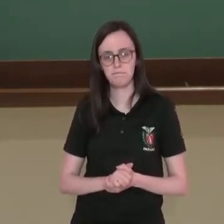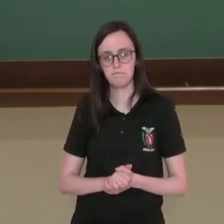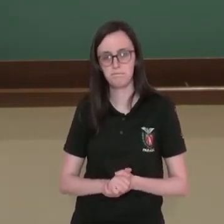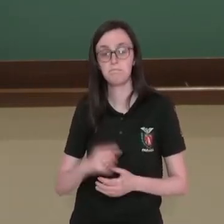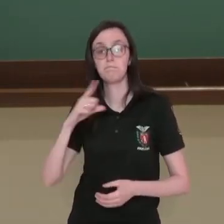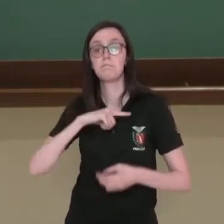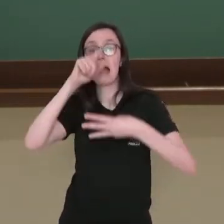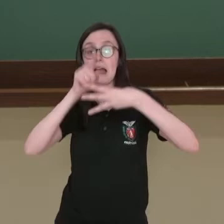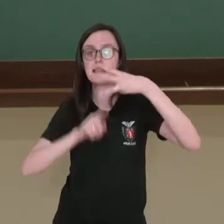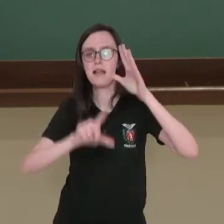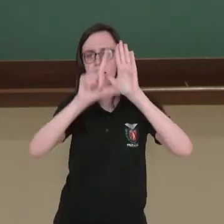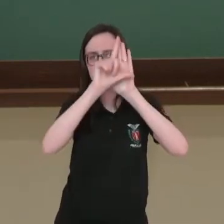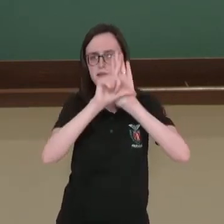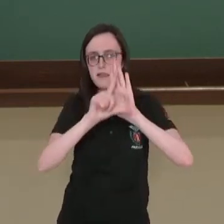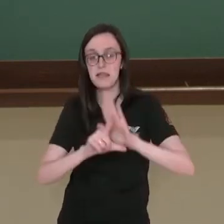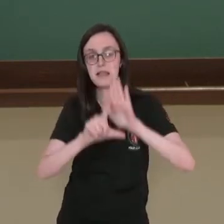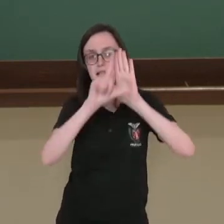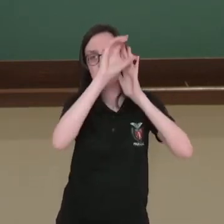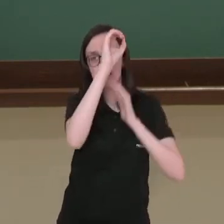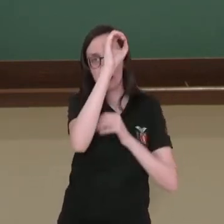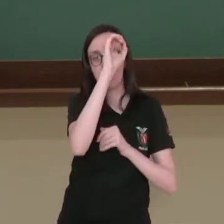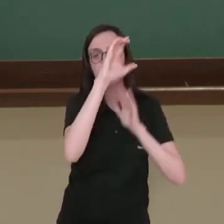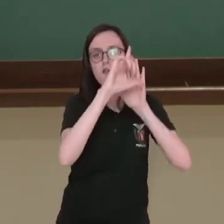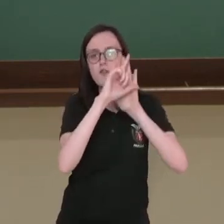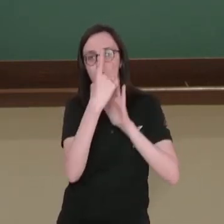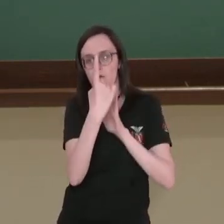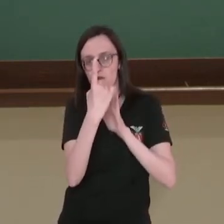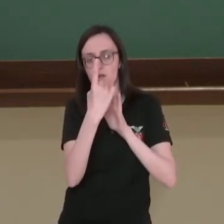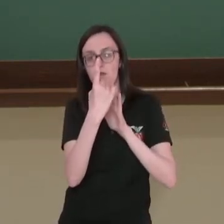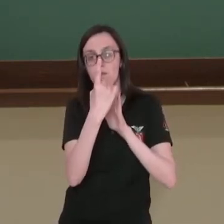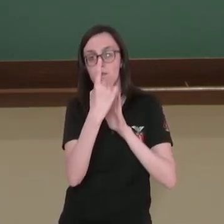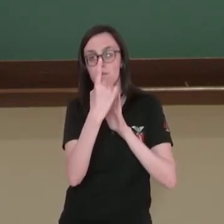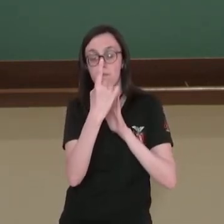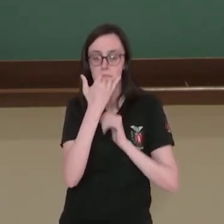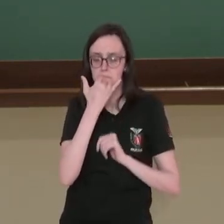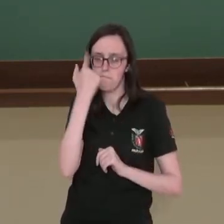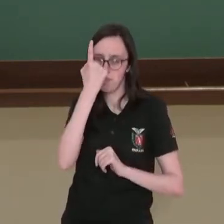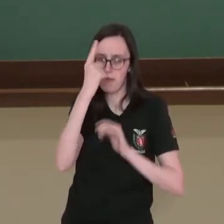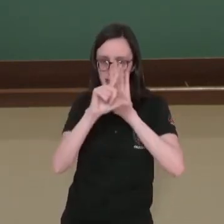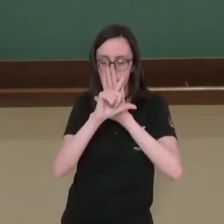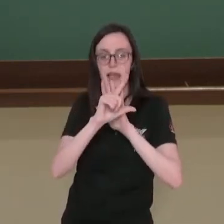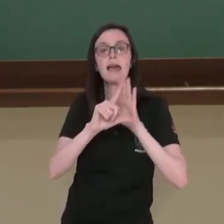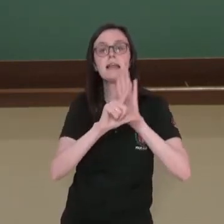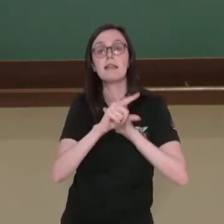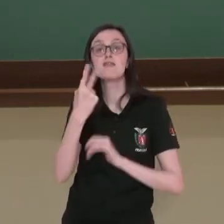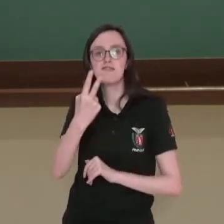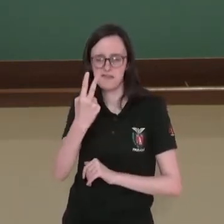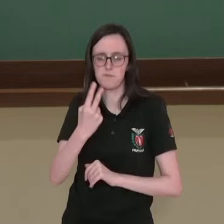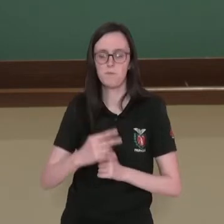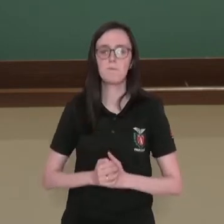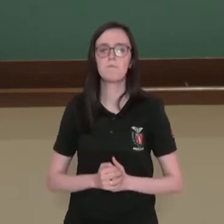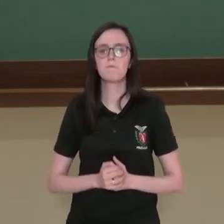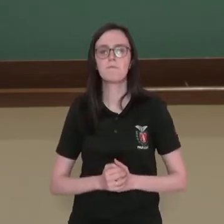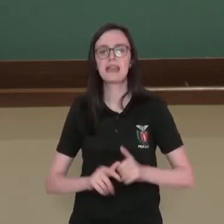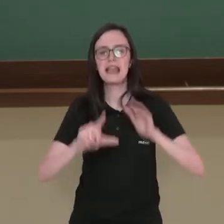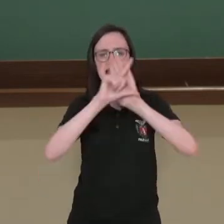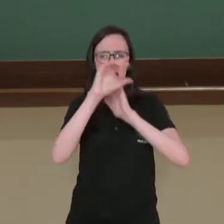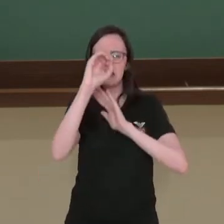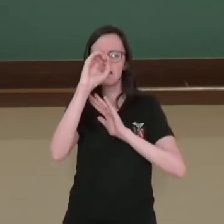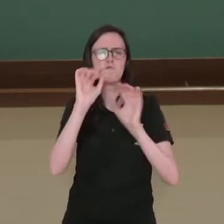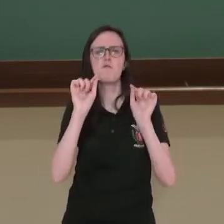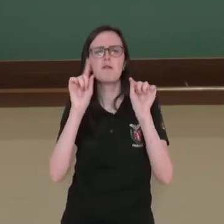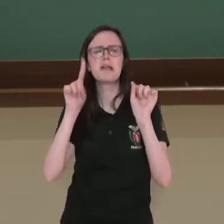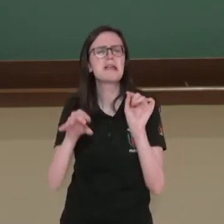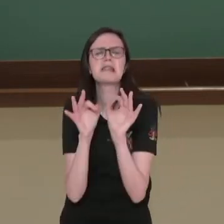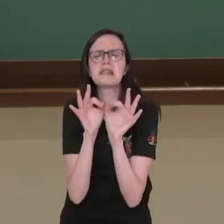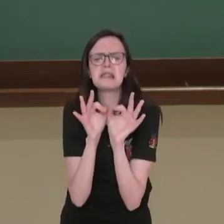3 leis. A lei 0, a lei 1, a lei 0, a primeira lei e a segunda lei. A lei 0, pessoal, é uma lei